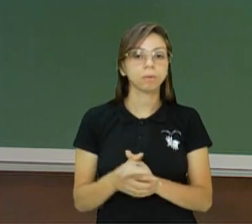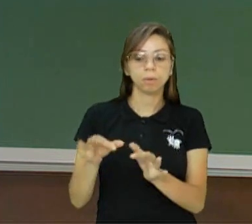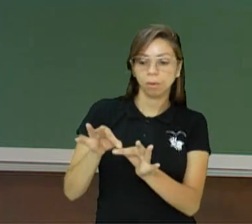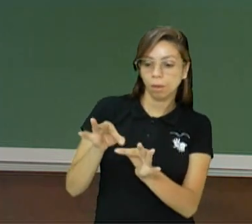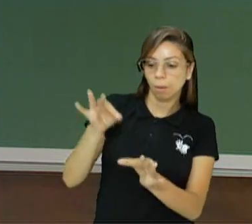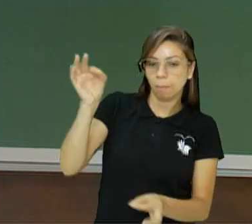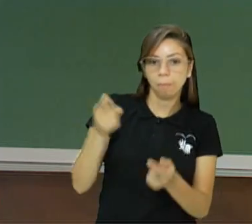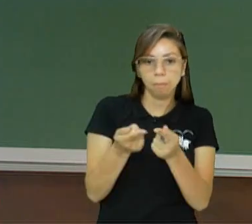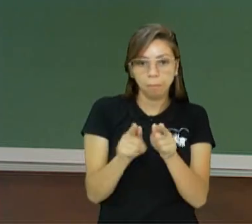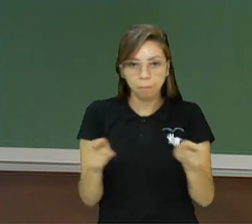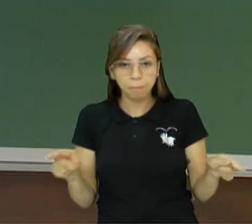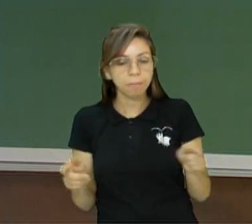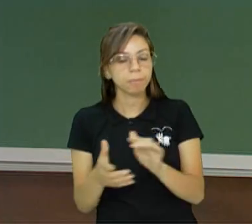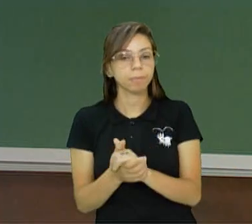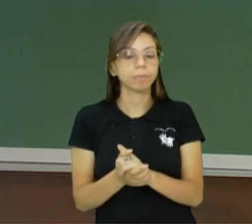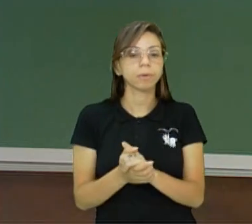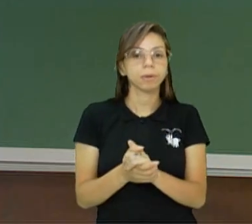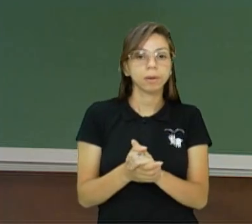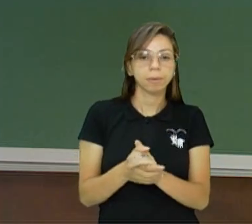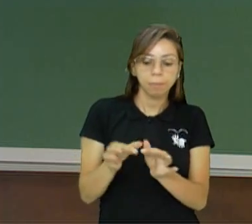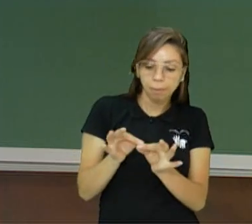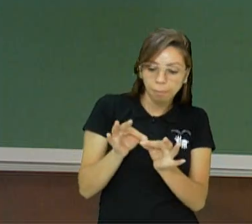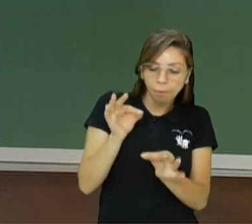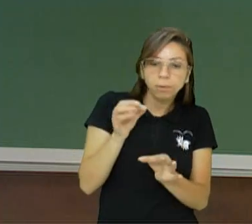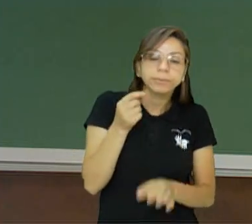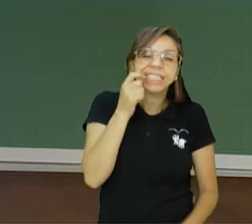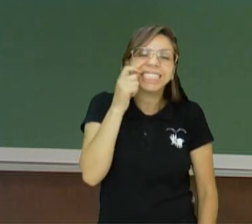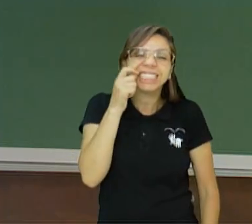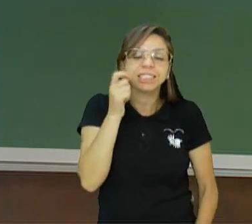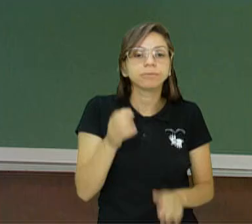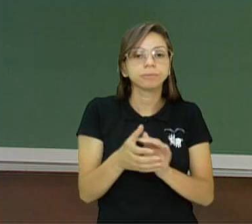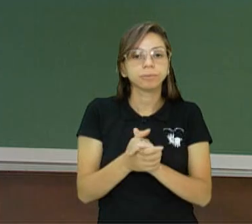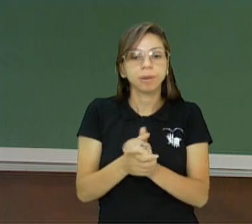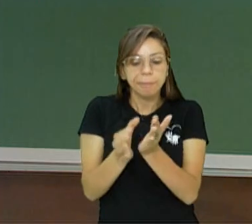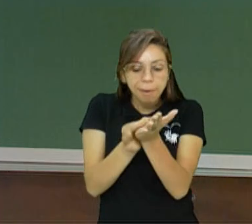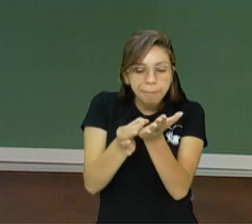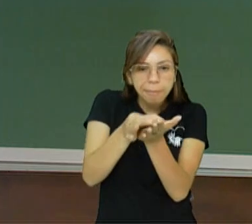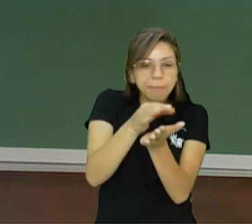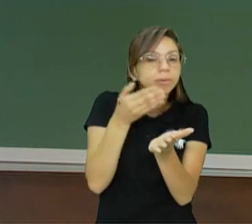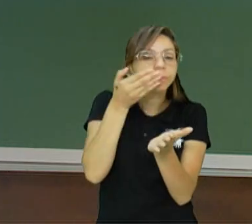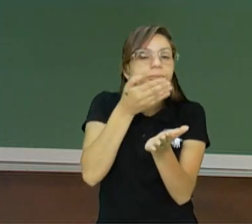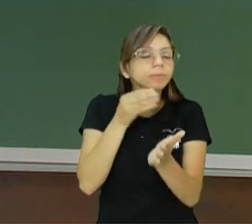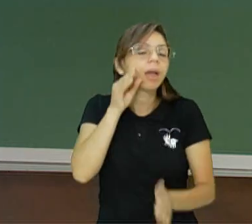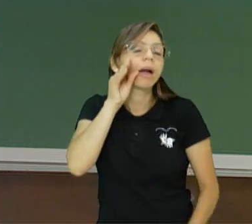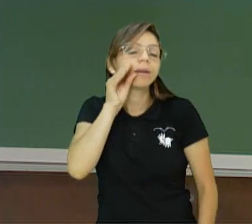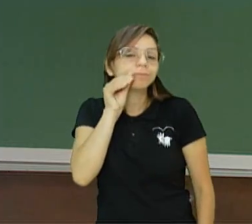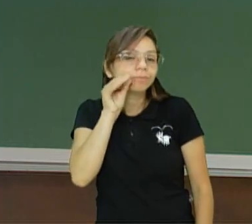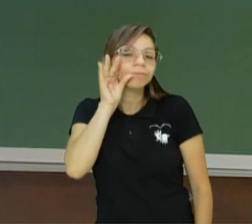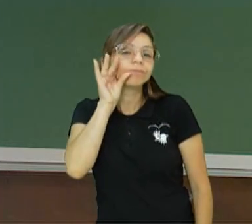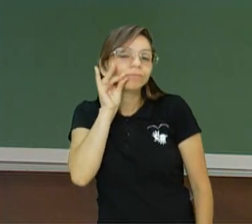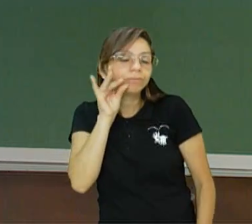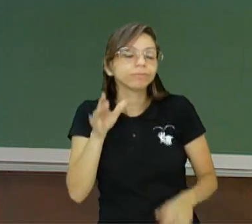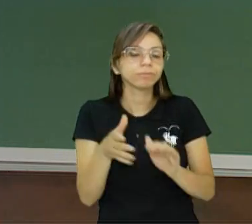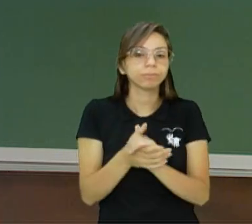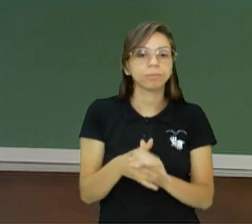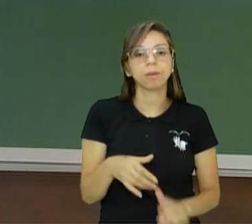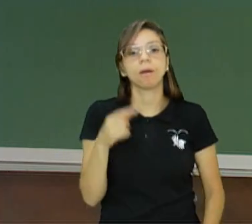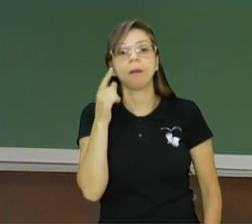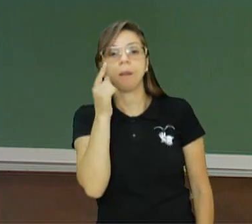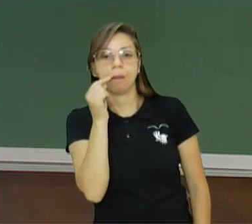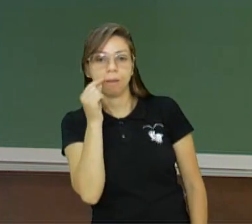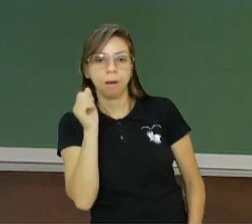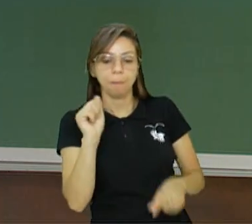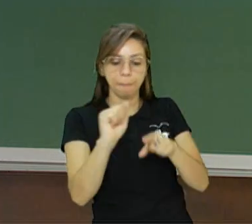de espetinho, palito de dente, jujuba, daquela balinha de goma macia, lápis,